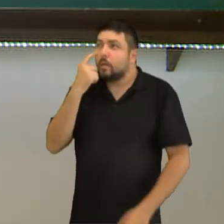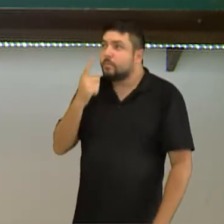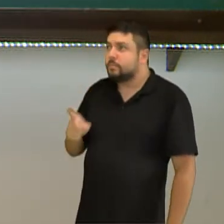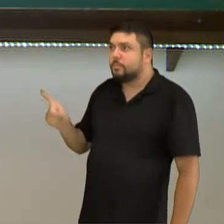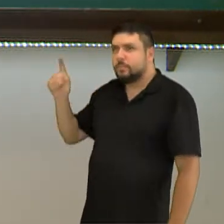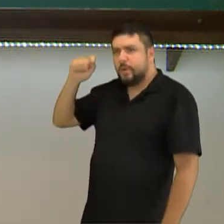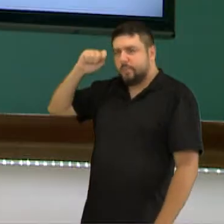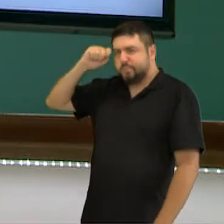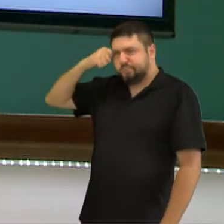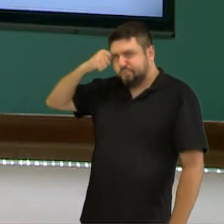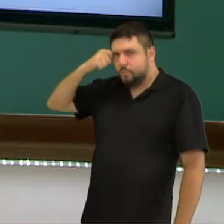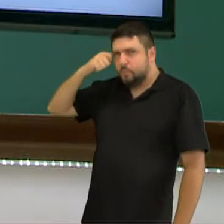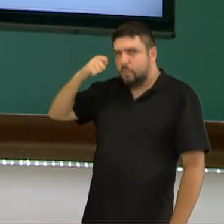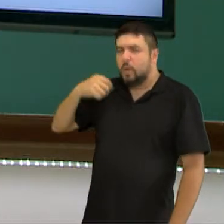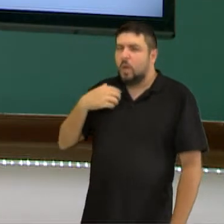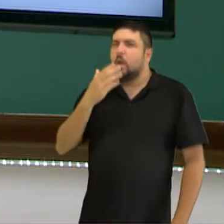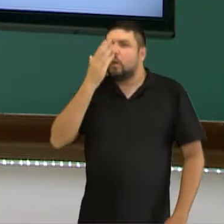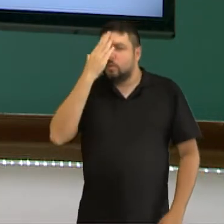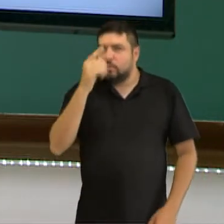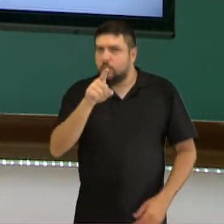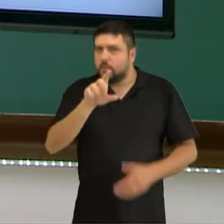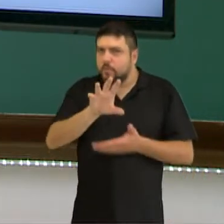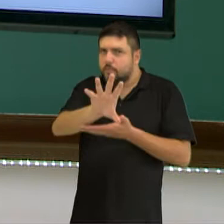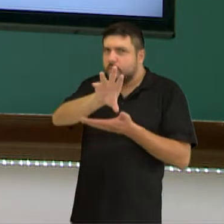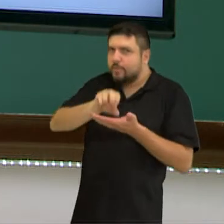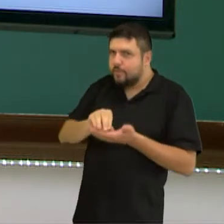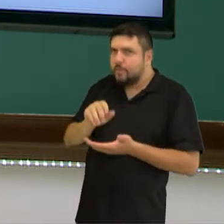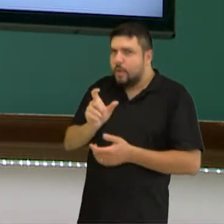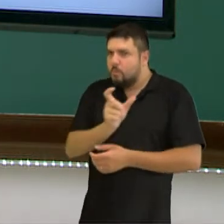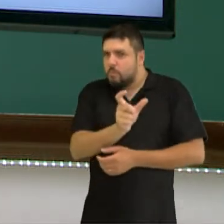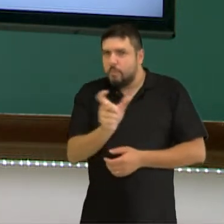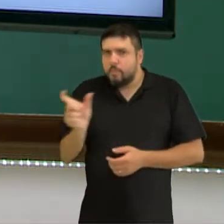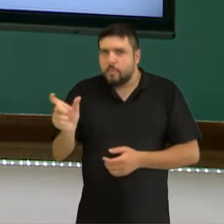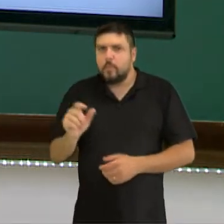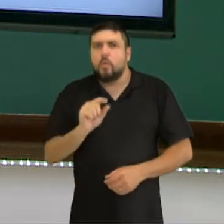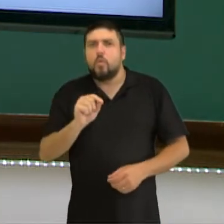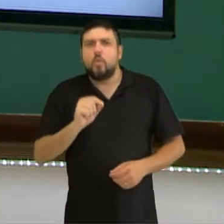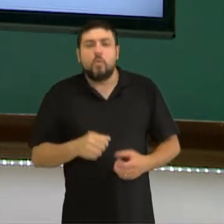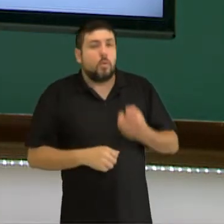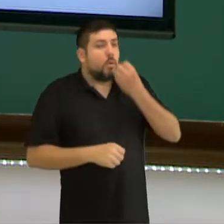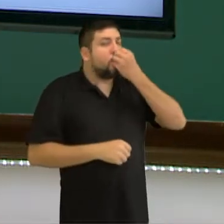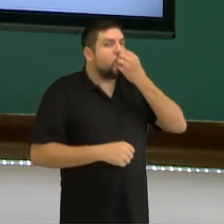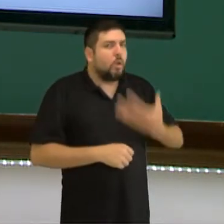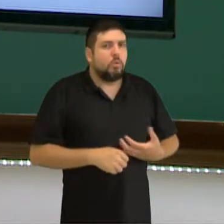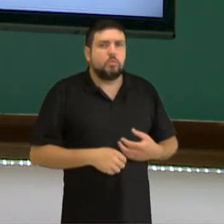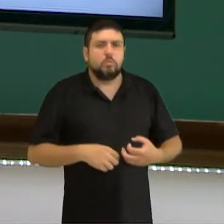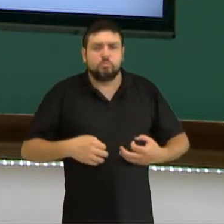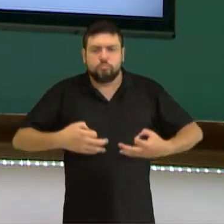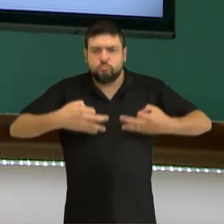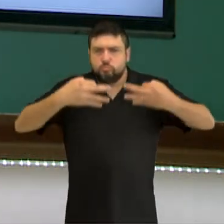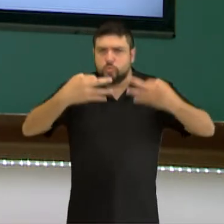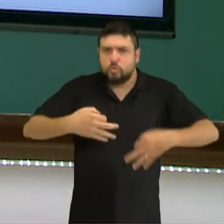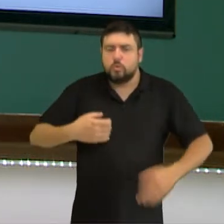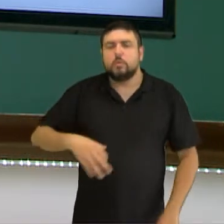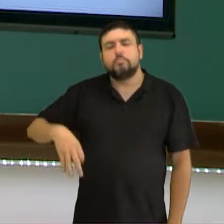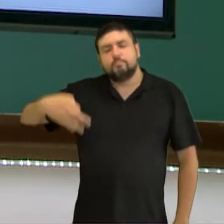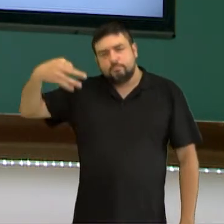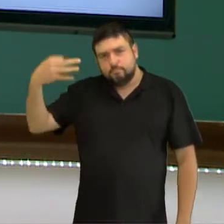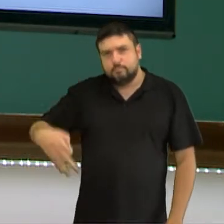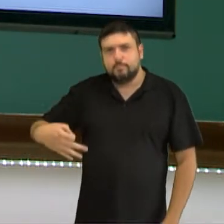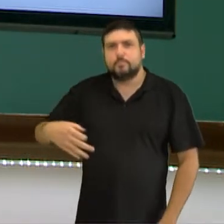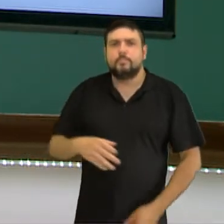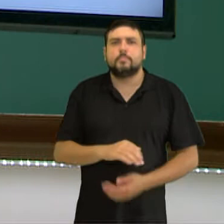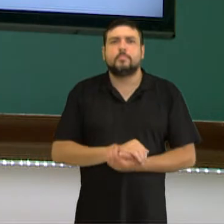que você anotou no caderno. Você toma decisões baseadas no que é bom, justo e